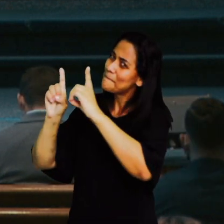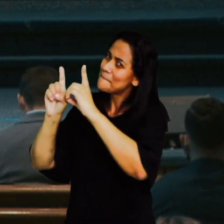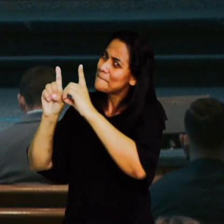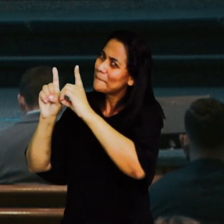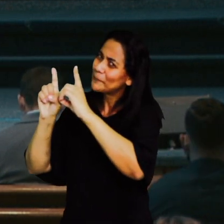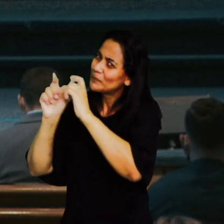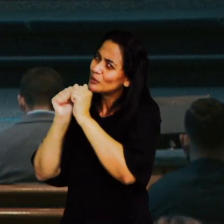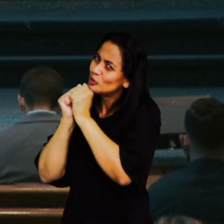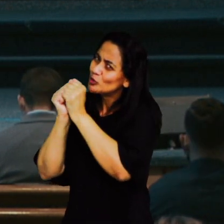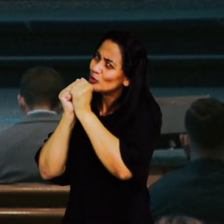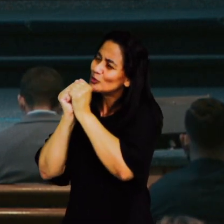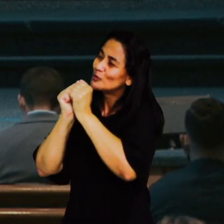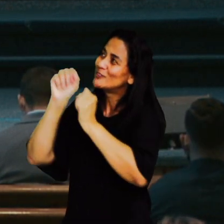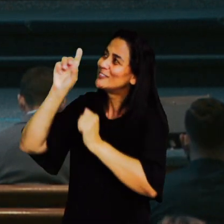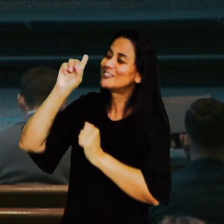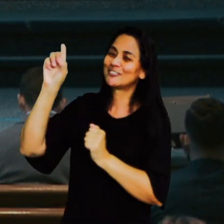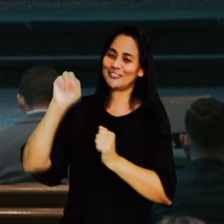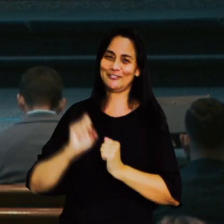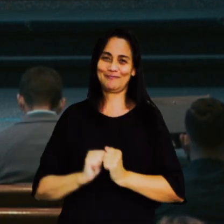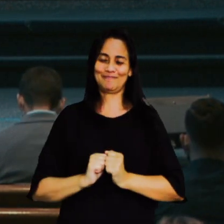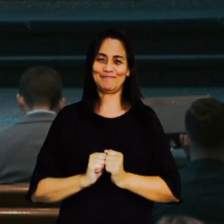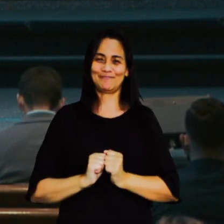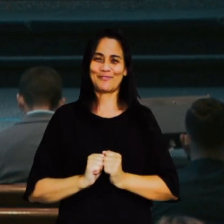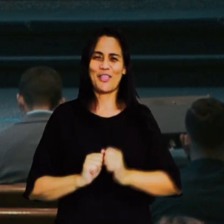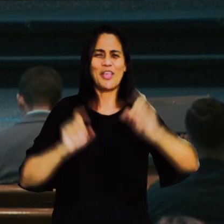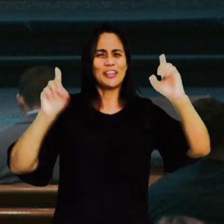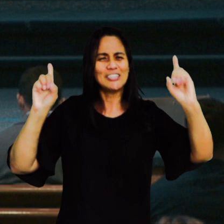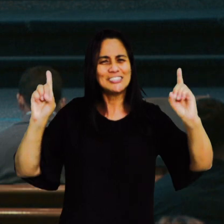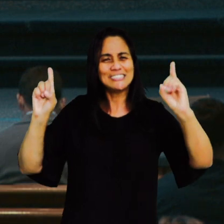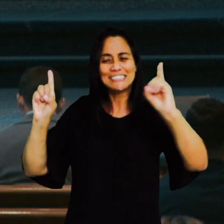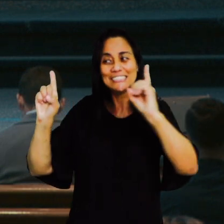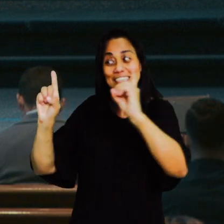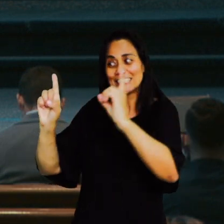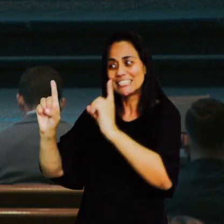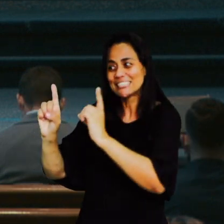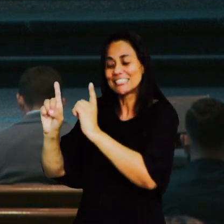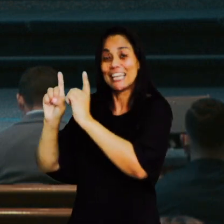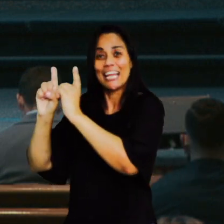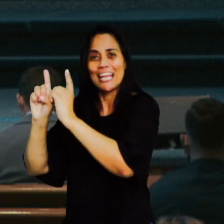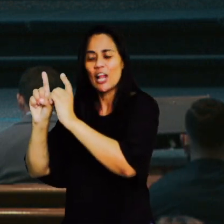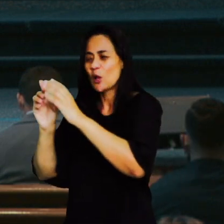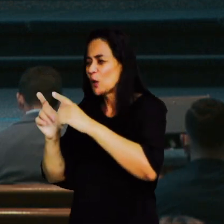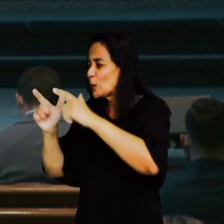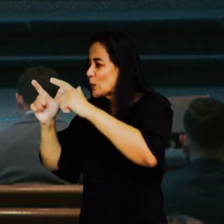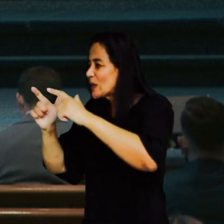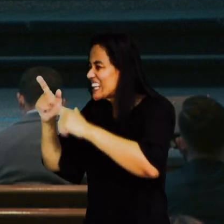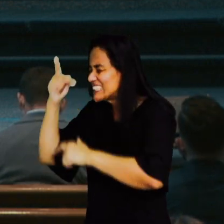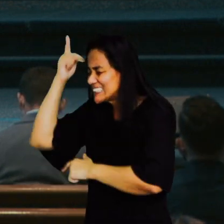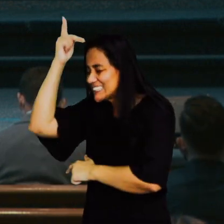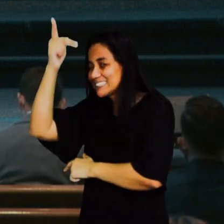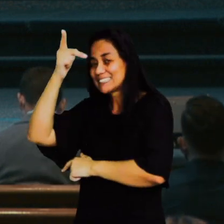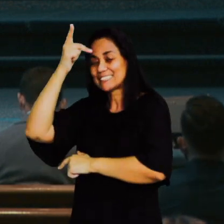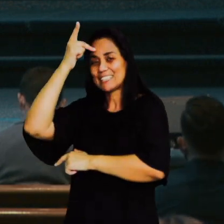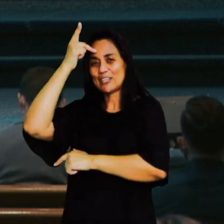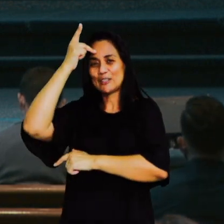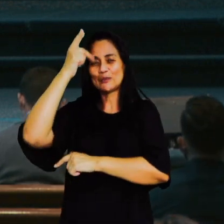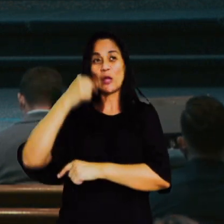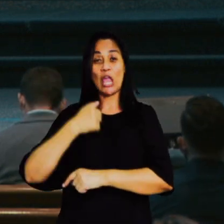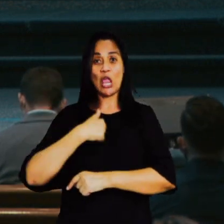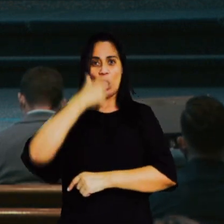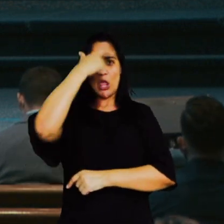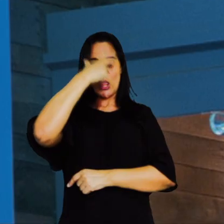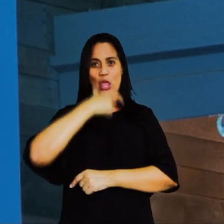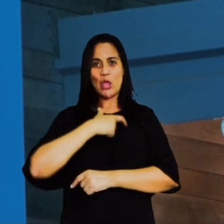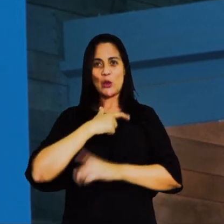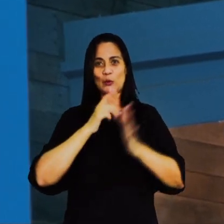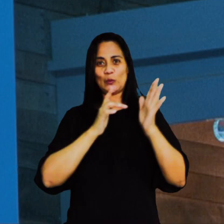Cheguemos perto de Deus. Entrei no santuário. Tenho Jesus Cristo como sumo sacerdote. O